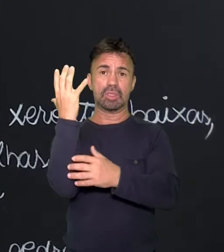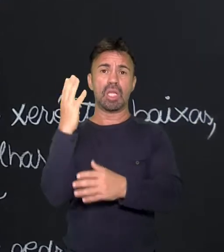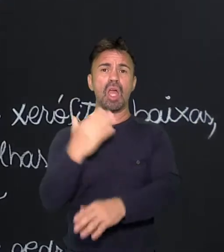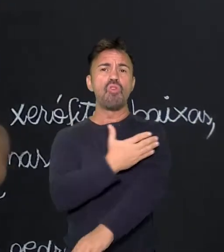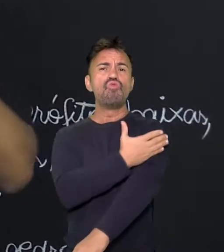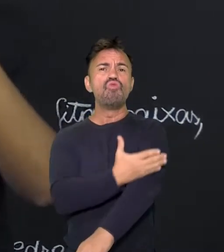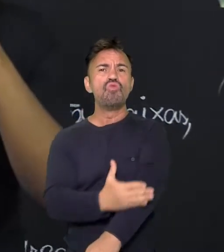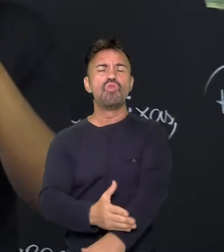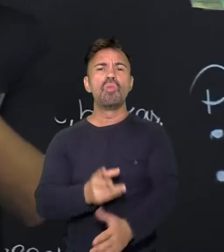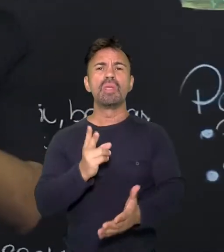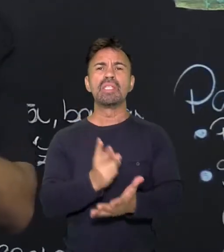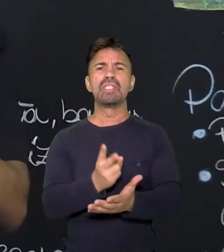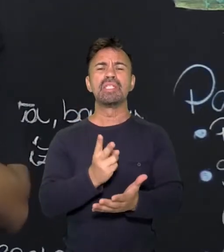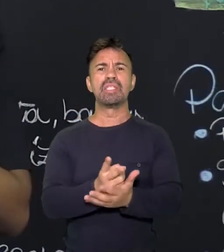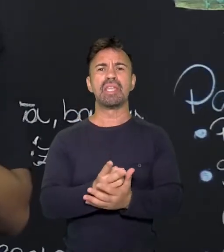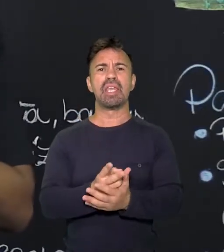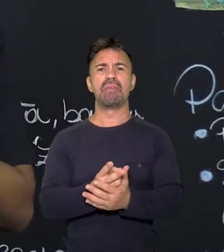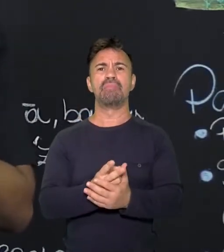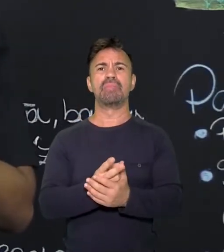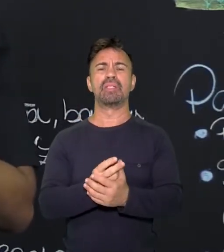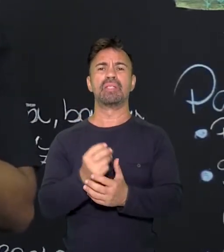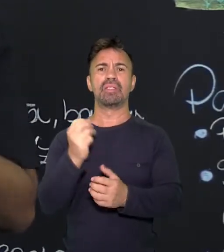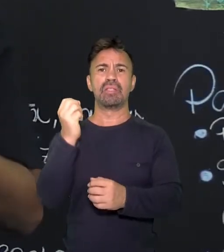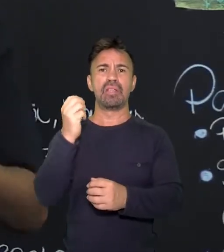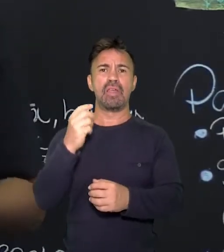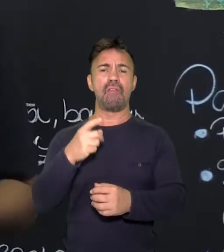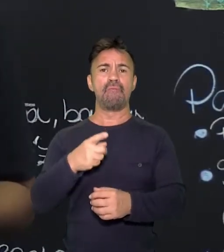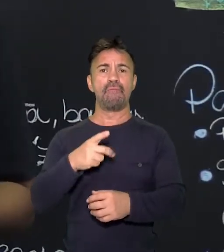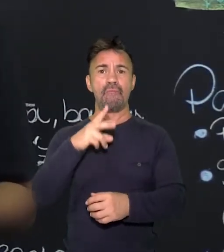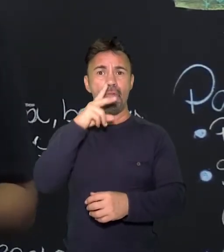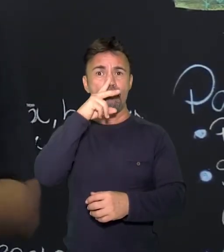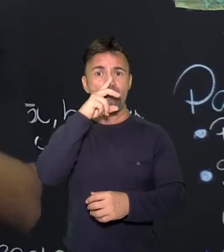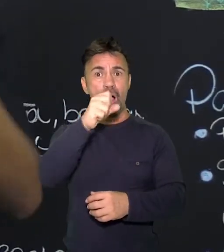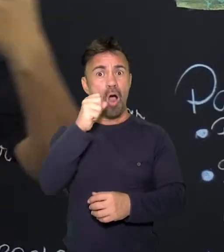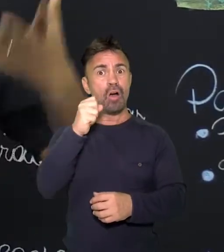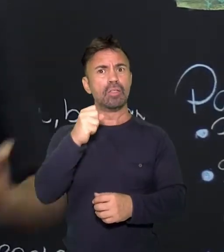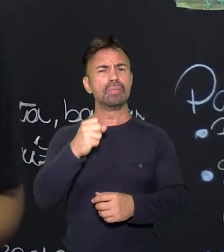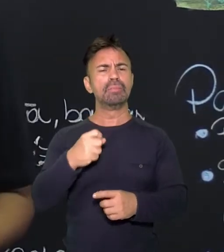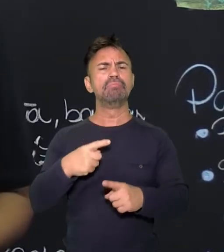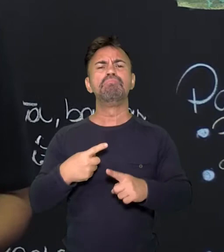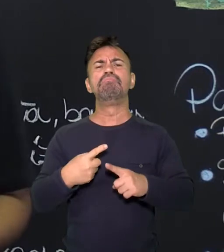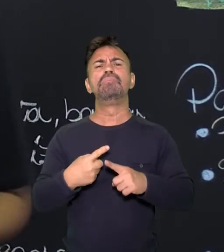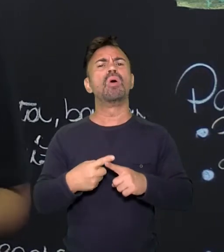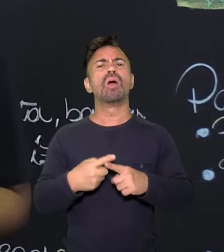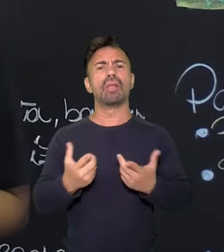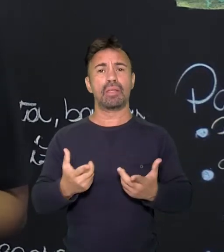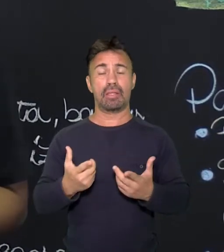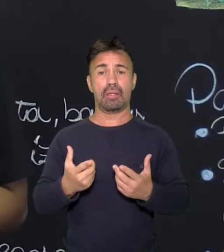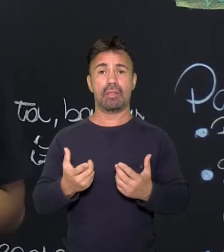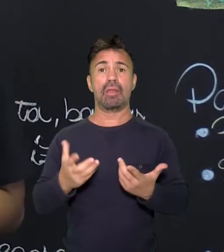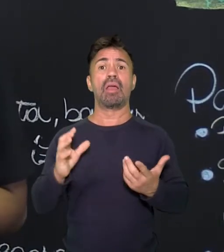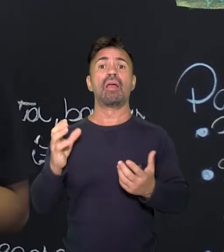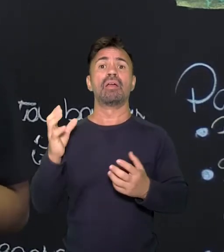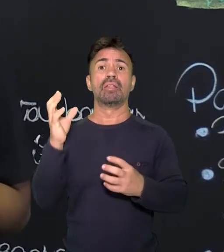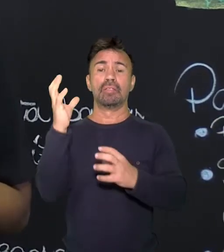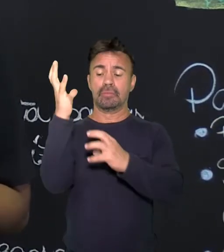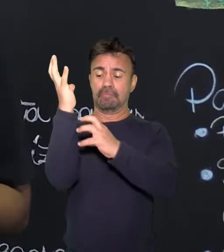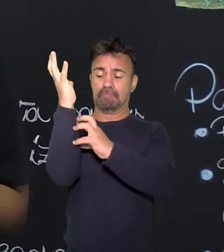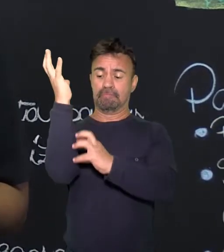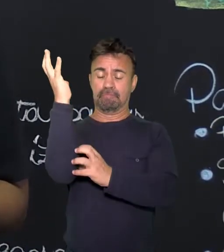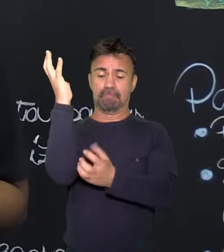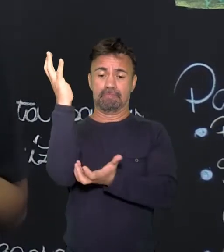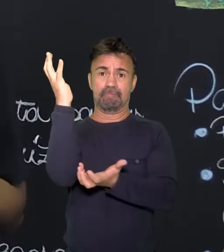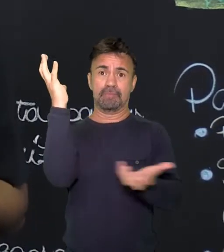eles costumam ter uma camada mais espessa, resistente. Você fala assim, para que isso? O cerrado ele tem